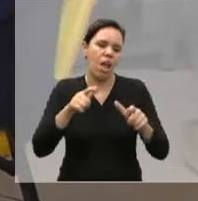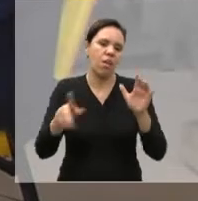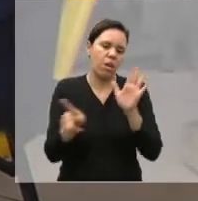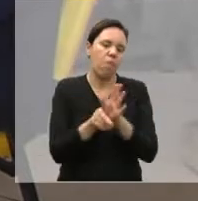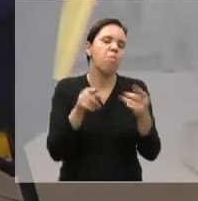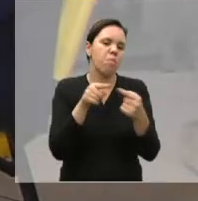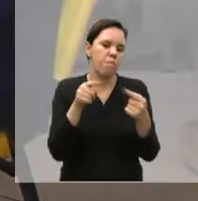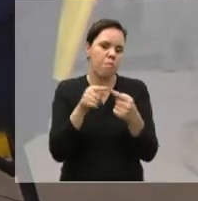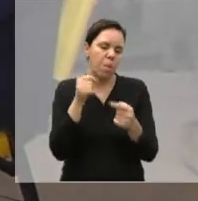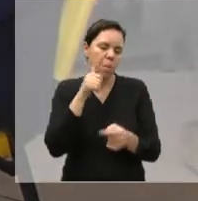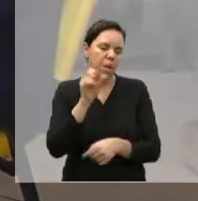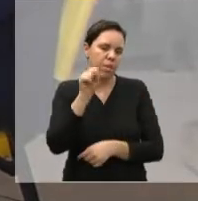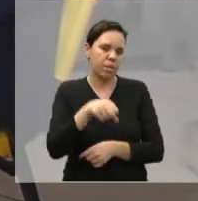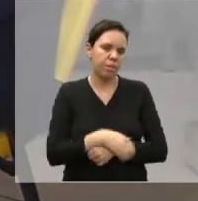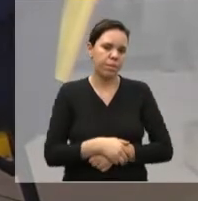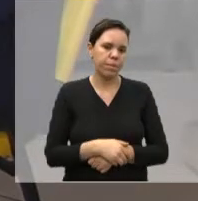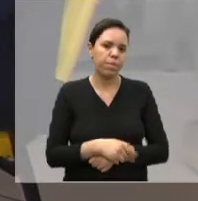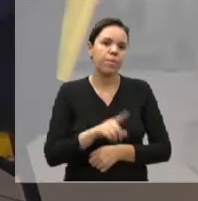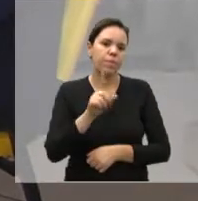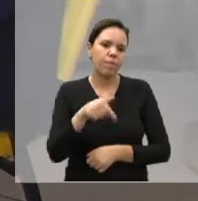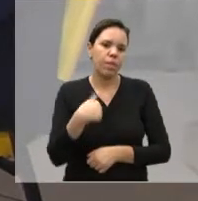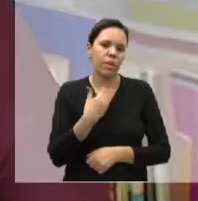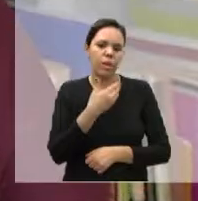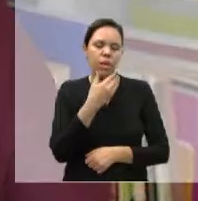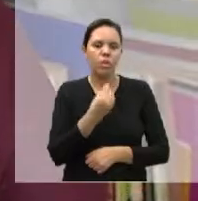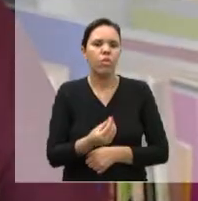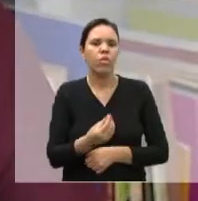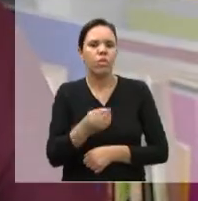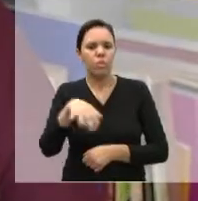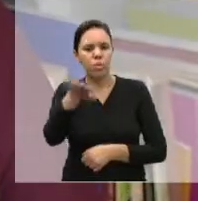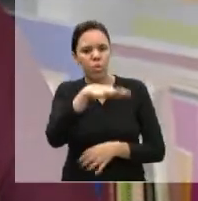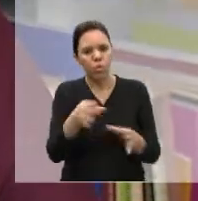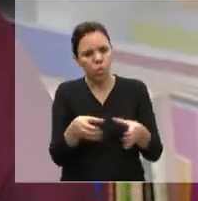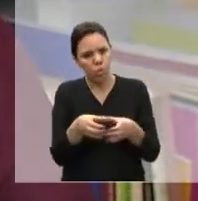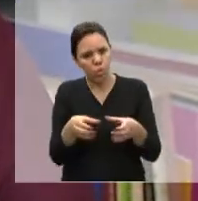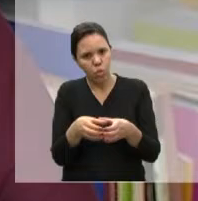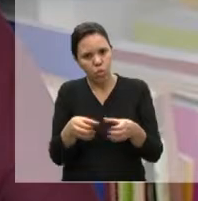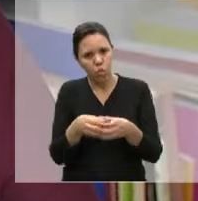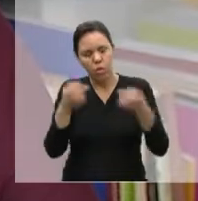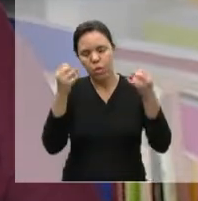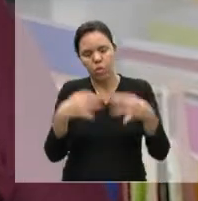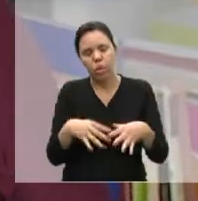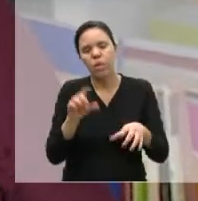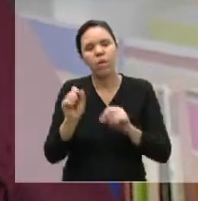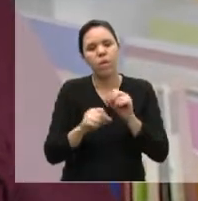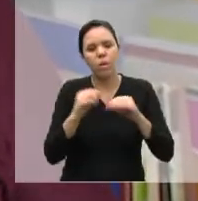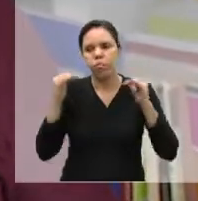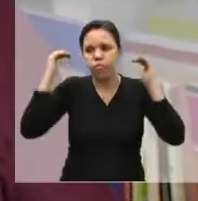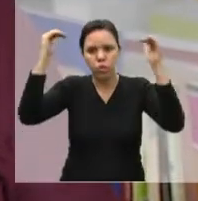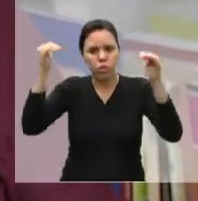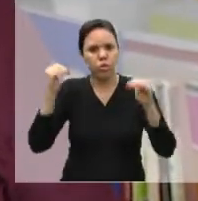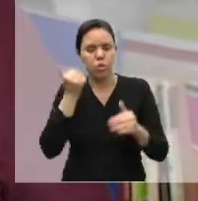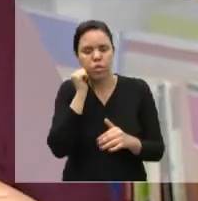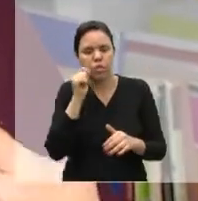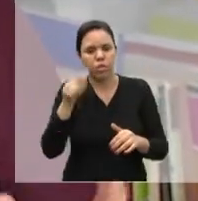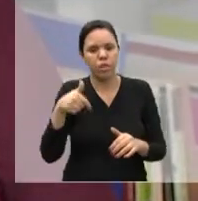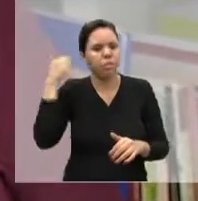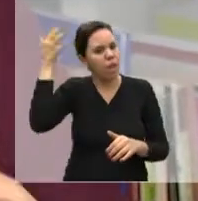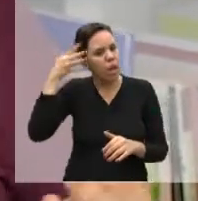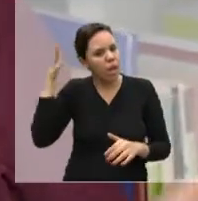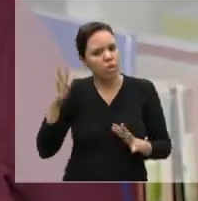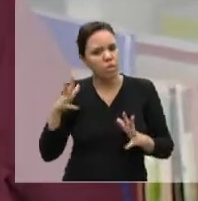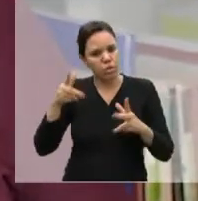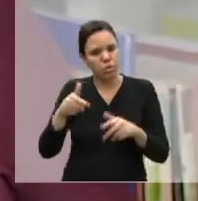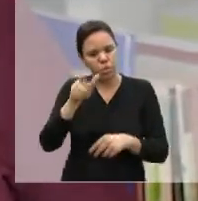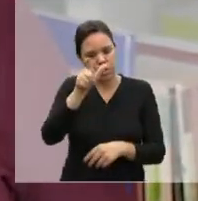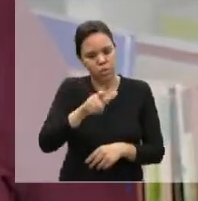quis trazer. Então, todas as palestras foram proferidas por pesquisadoras mulheres. O evento foi para